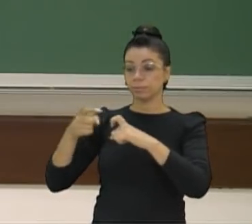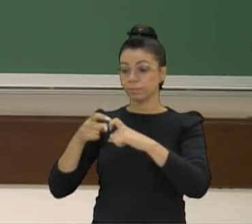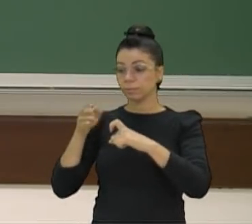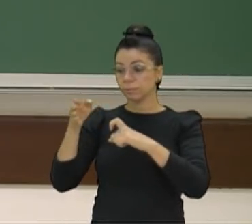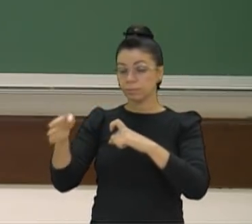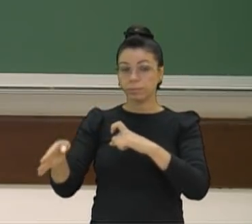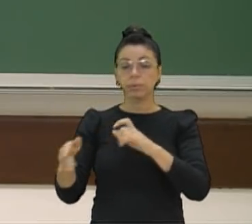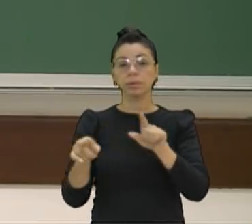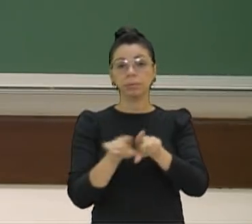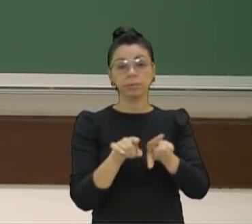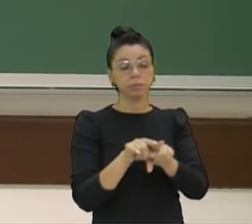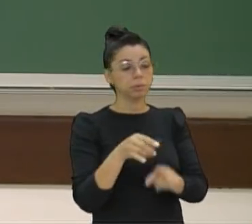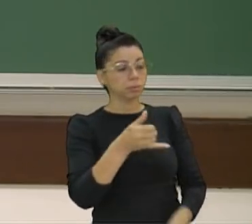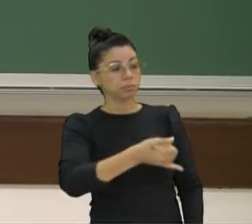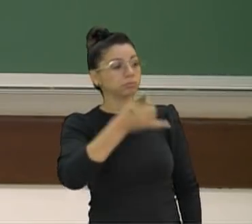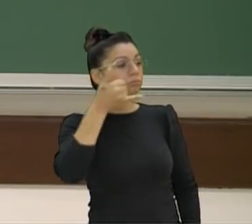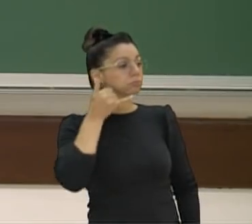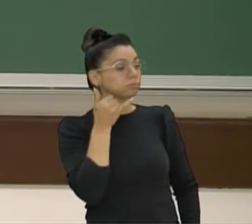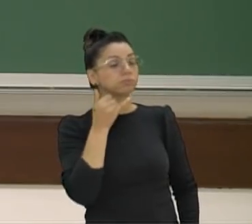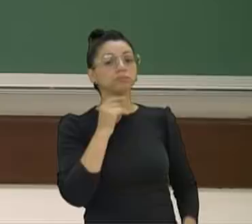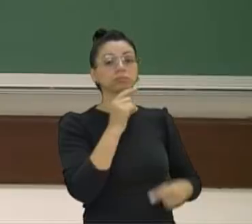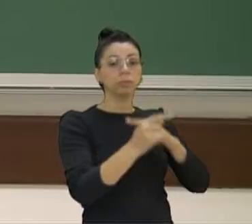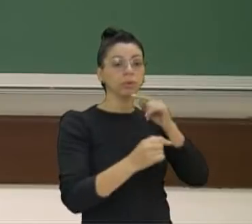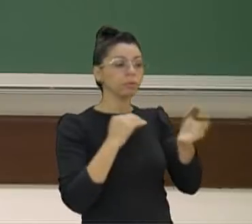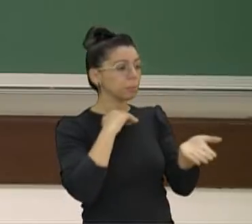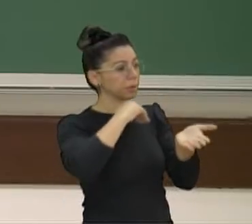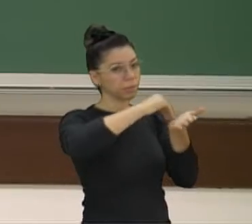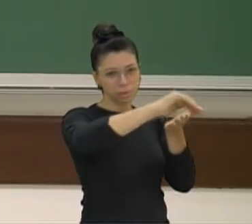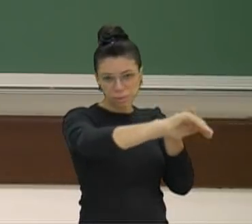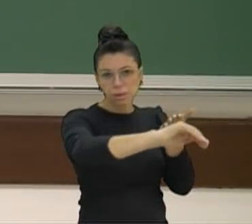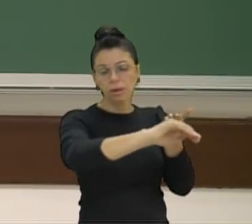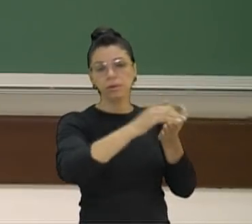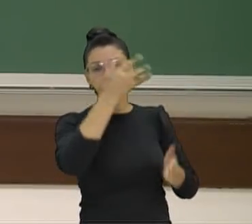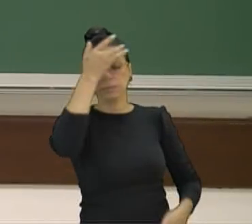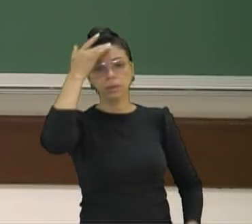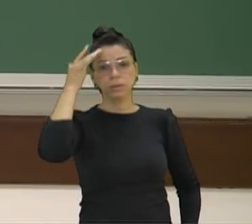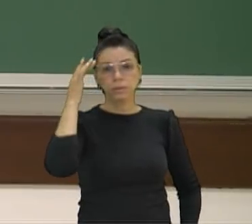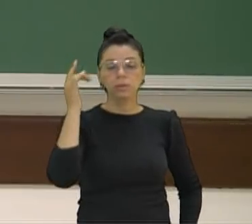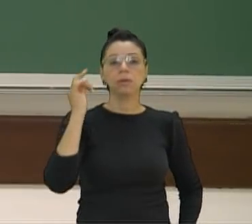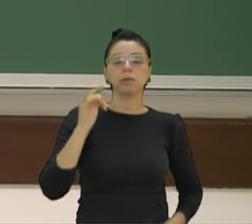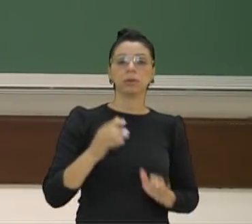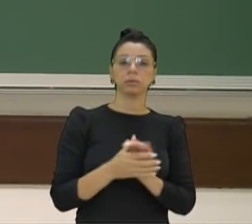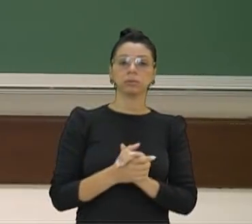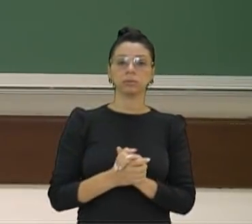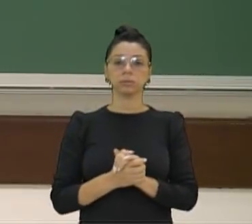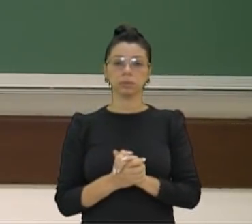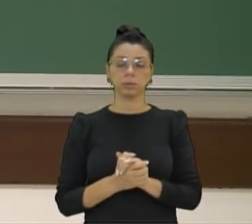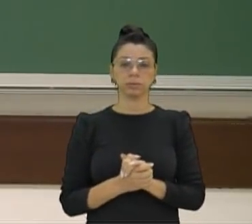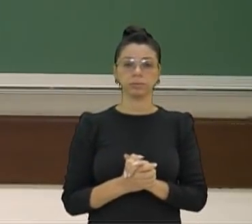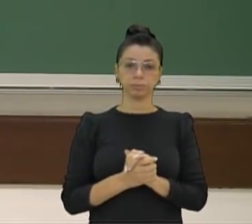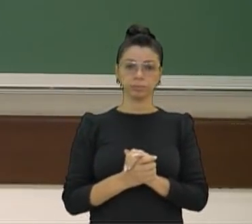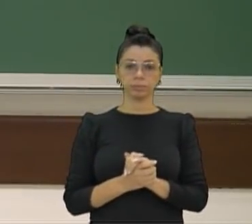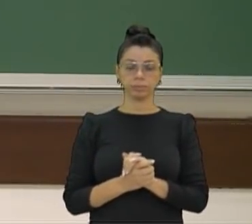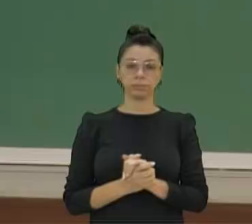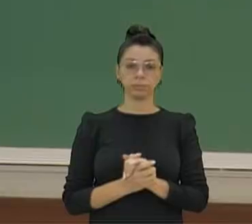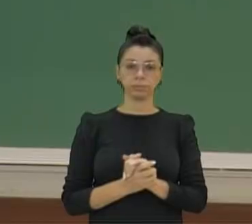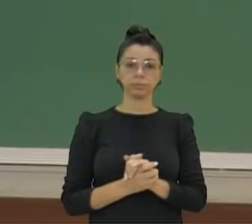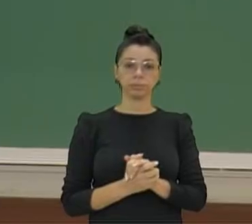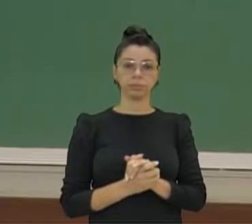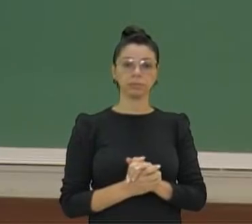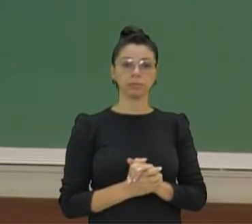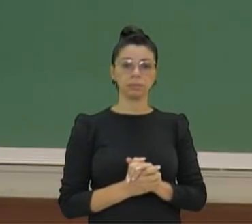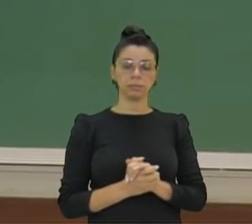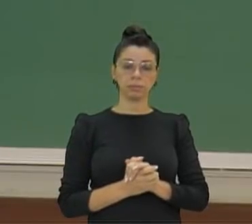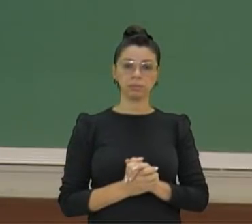mesmo, a ouvidoria vai orientar, né, para a pessoa fazer o teste, tá? Isso é bem importante. Agora, uma questão aqui para